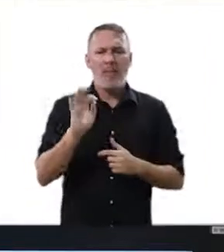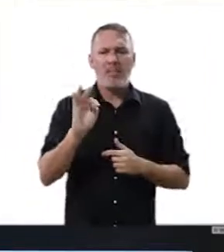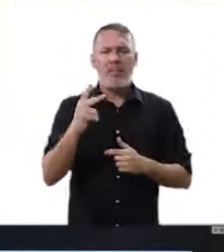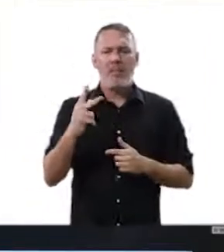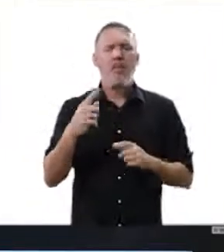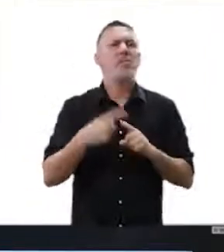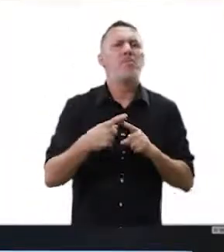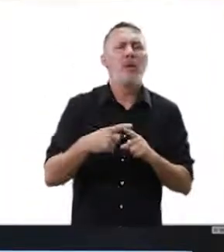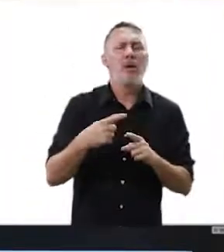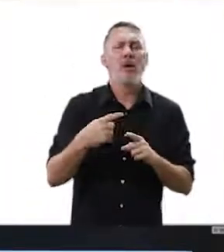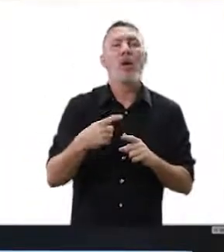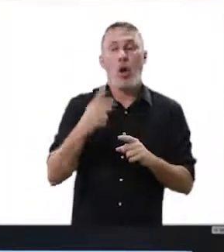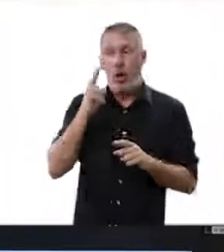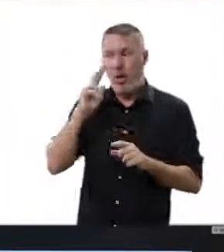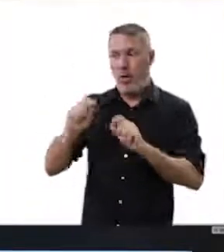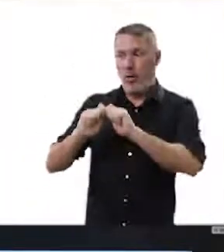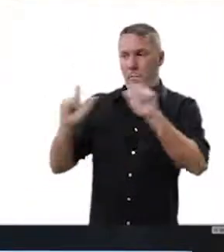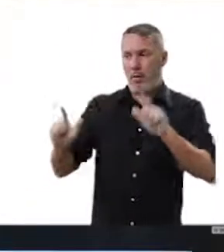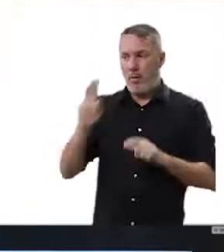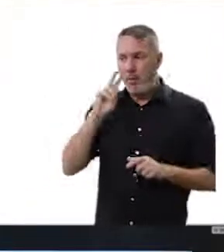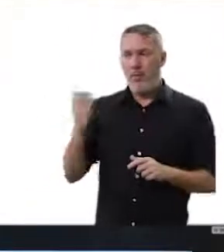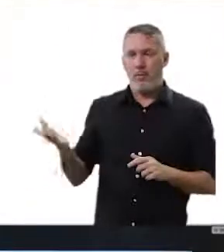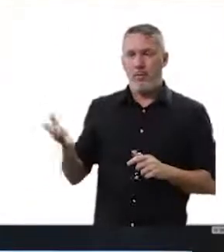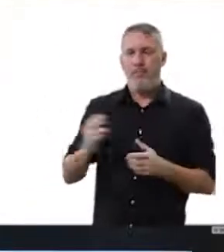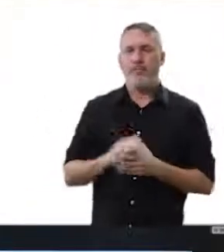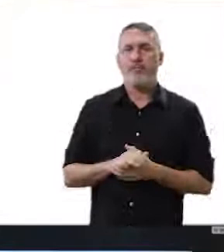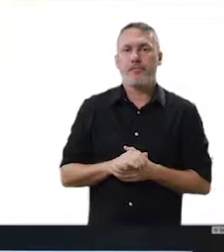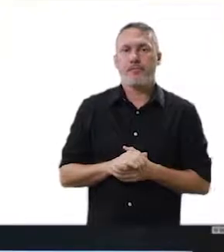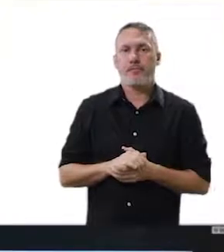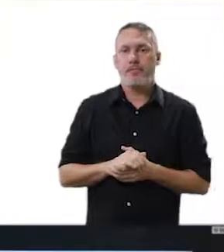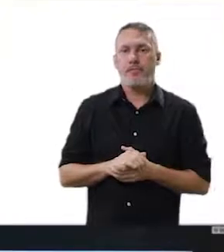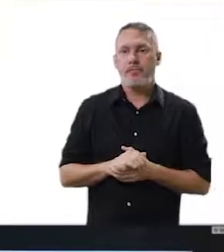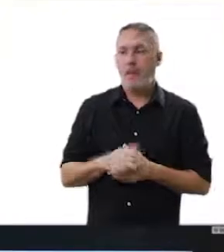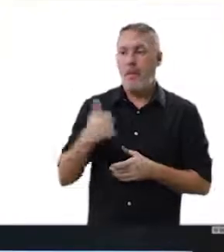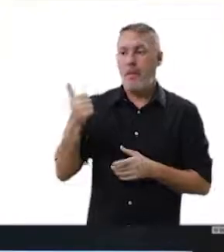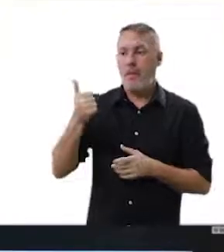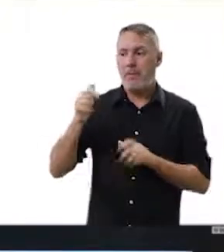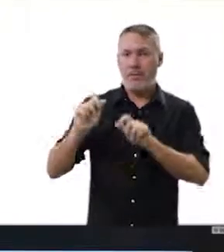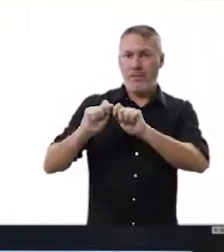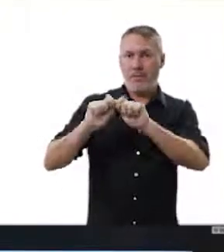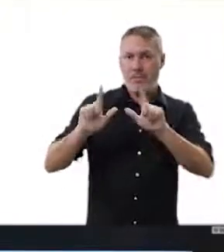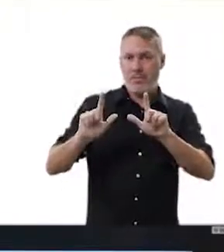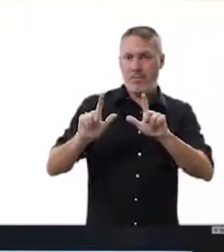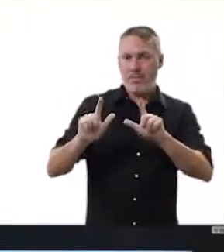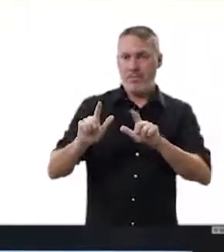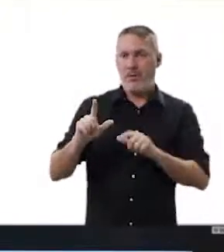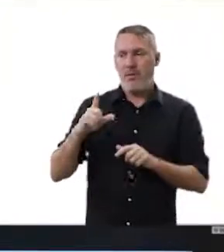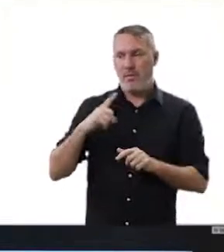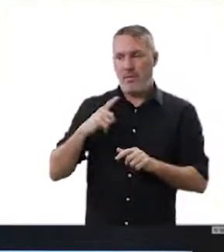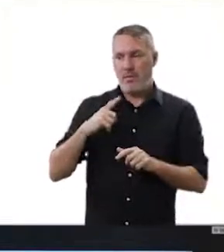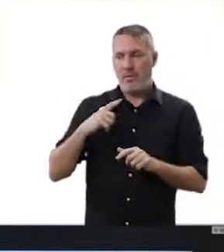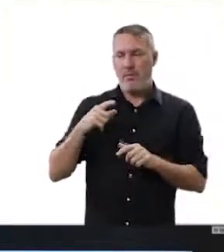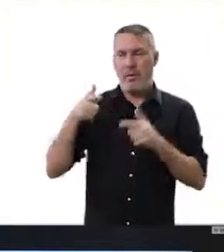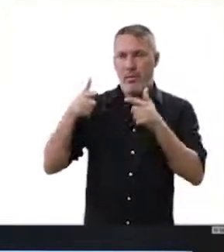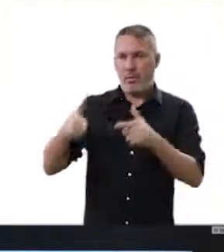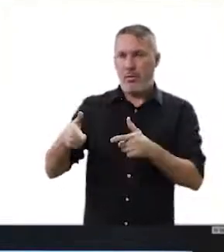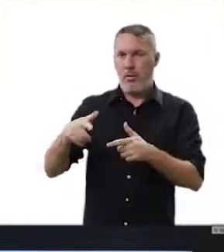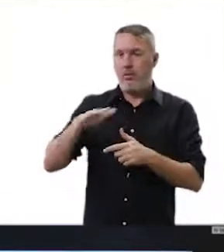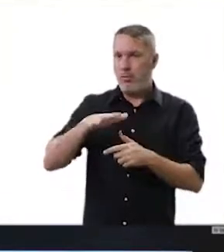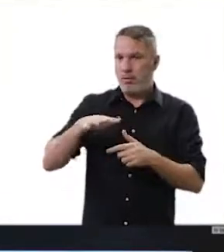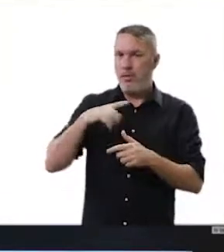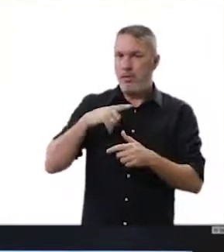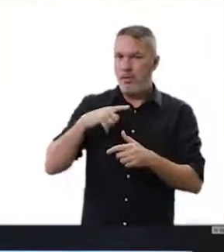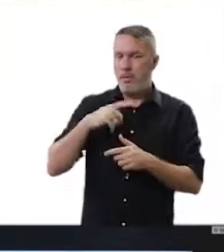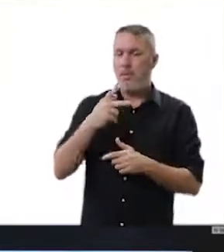acontecer. E ela vai apresentar 3 bolinhas ali para dentro, que são os sítios, que é o